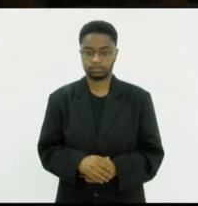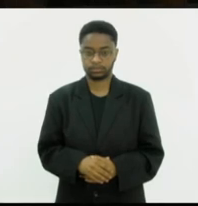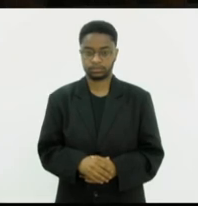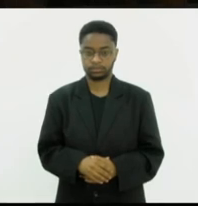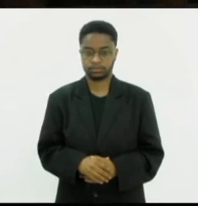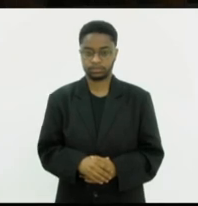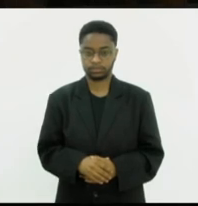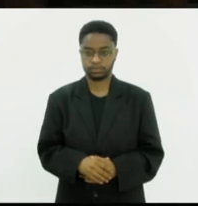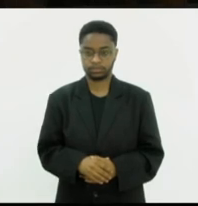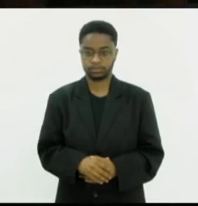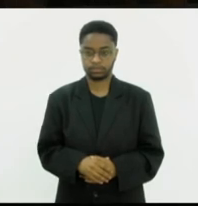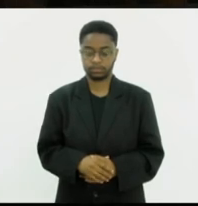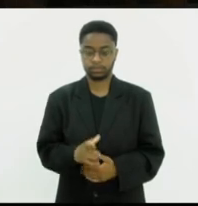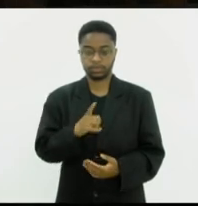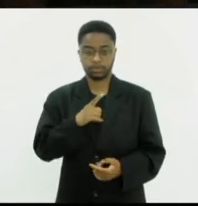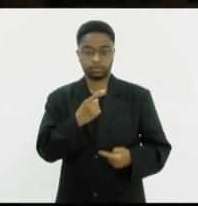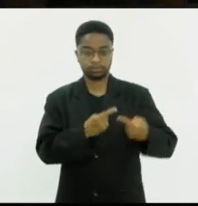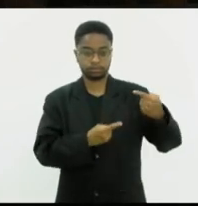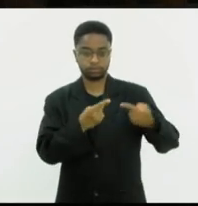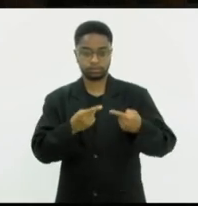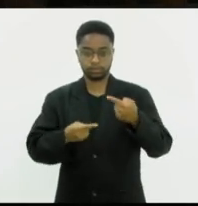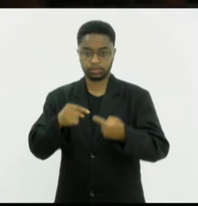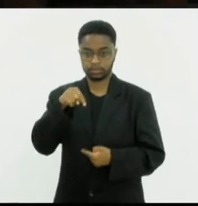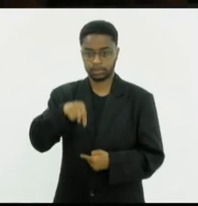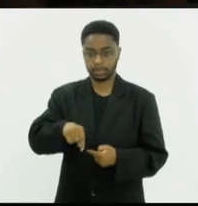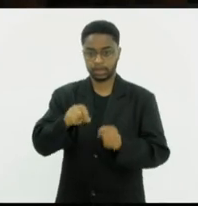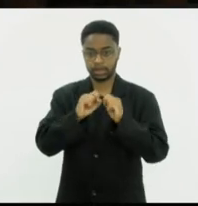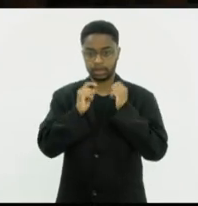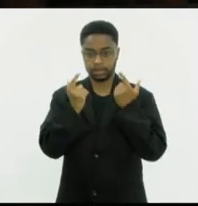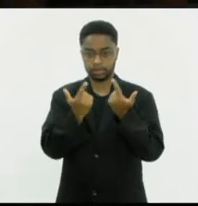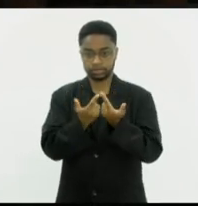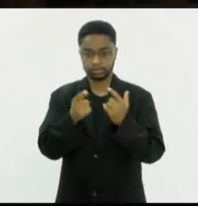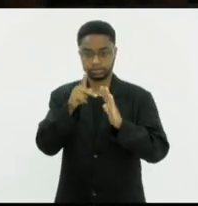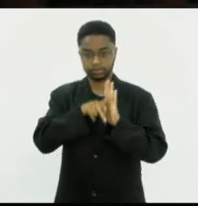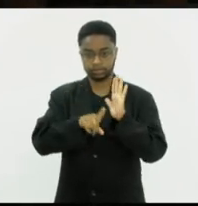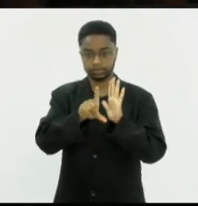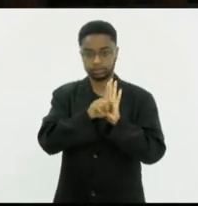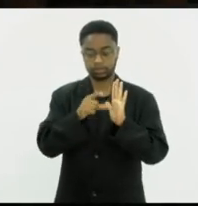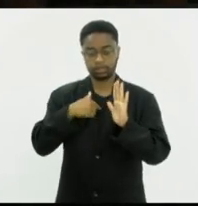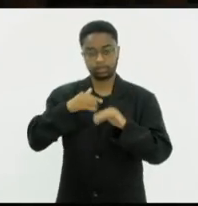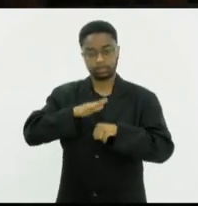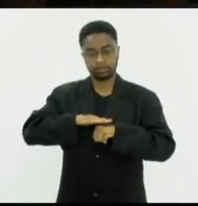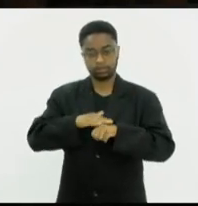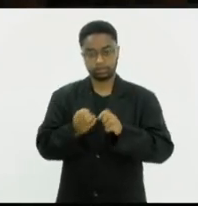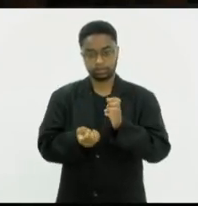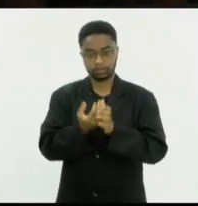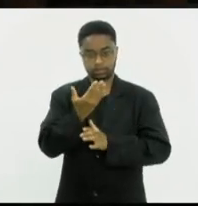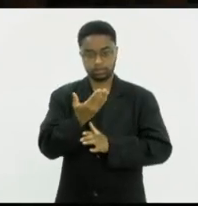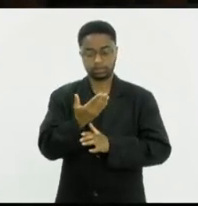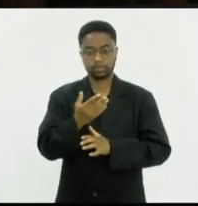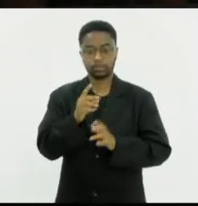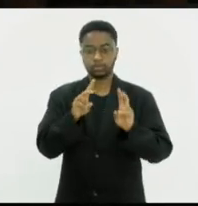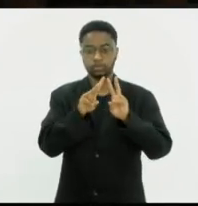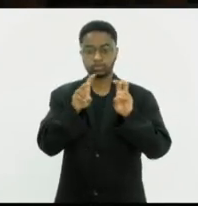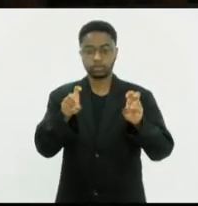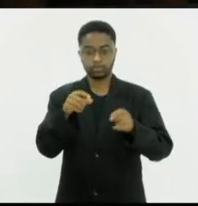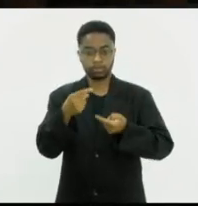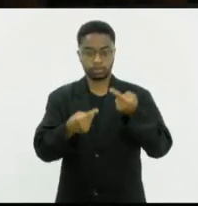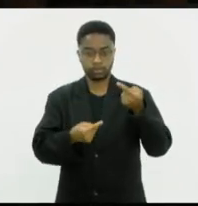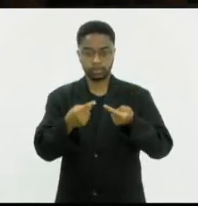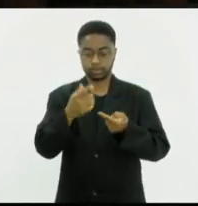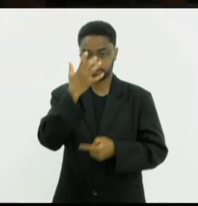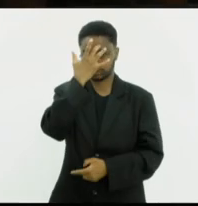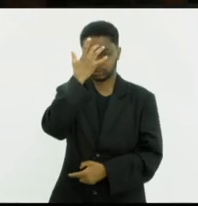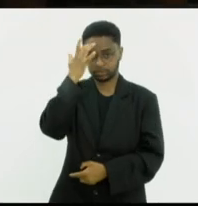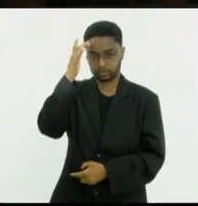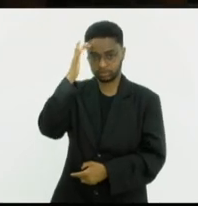Está em tramitação na Alerje um projeto de lei de minha autoria que institui a política de saúde